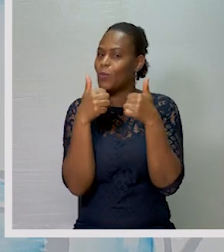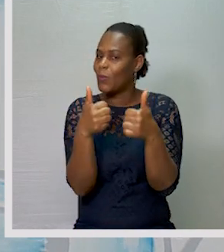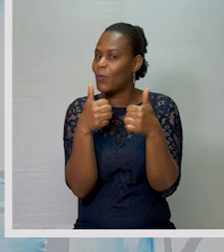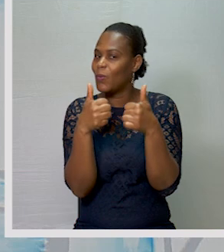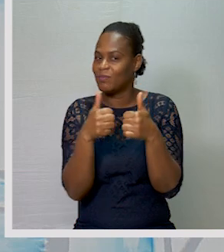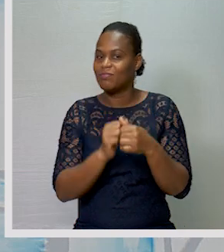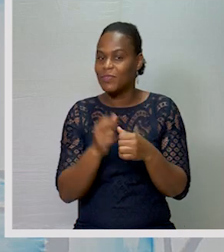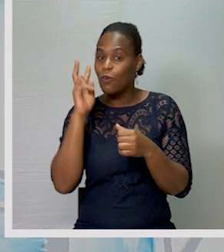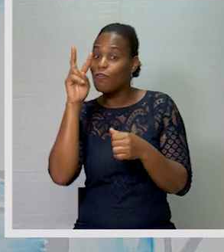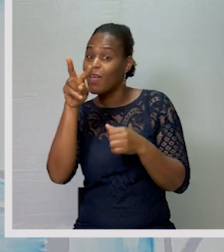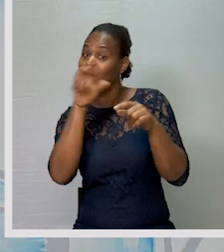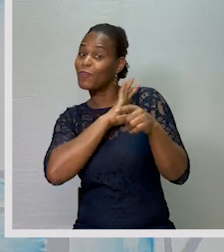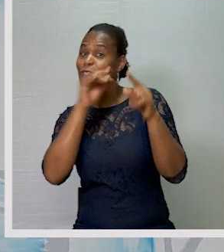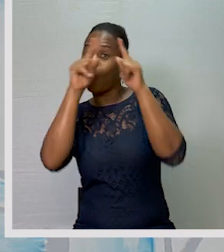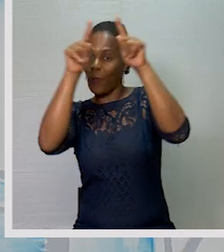Isso.